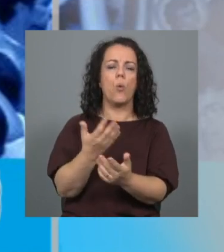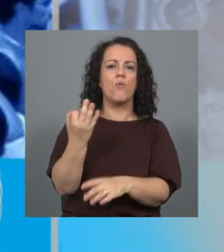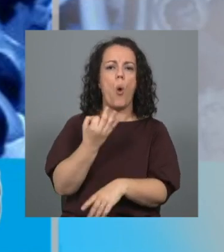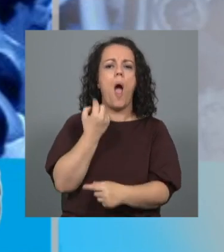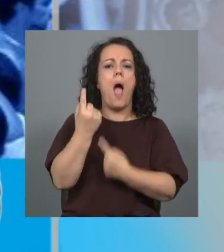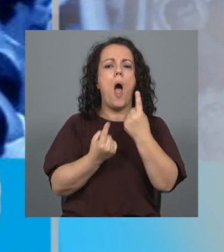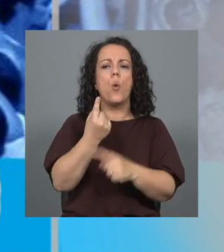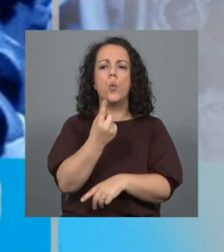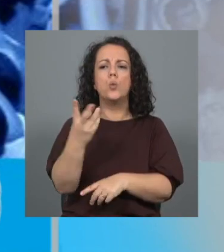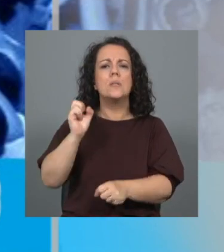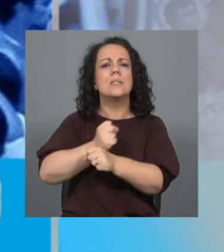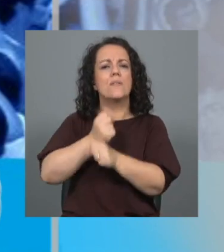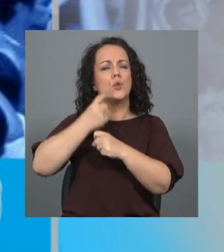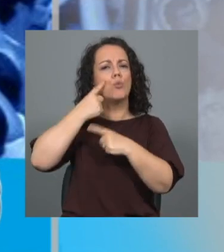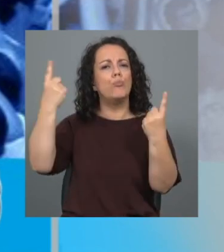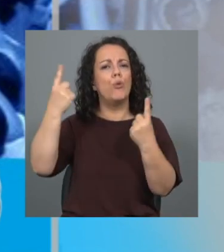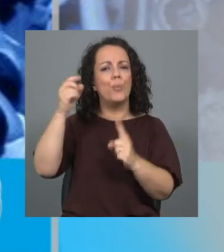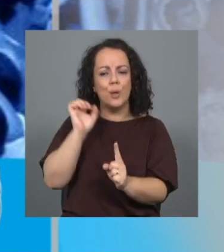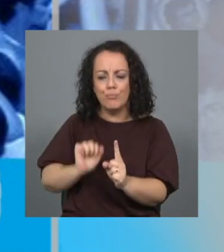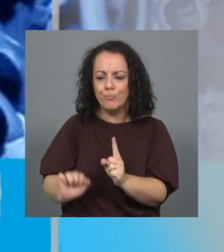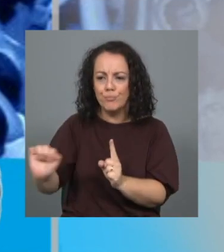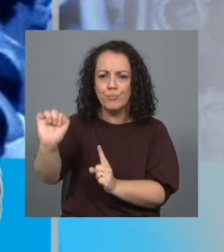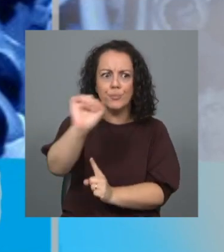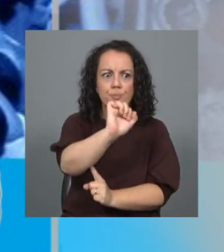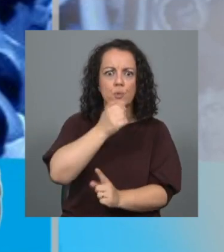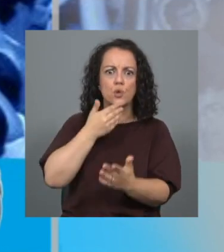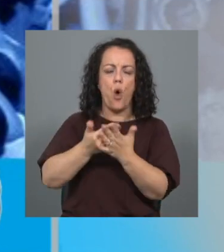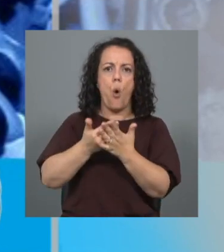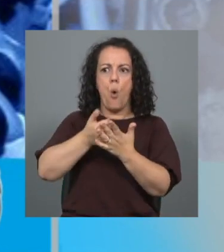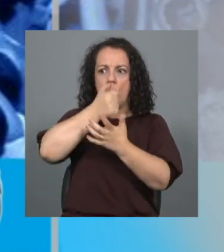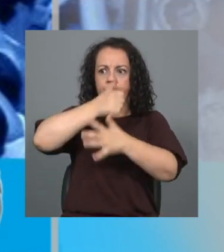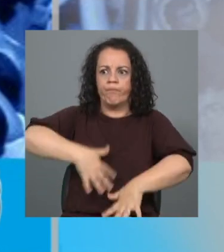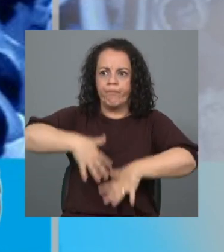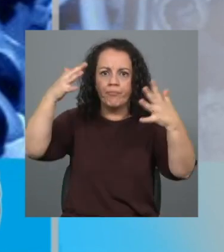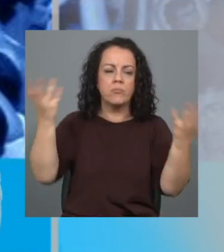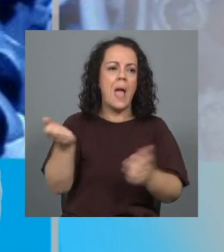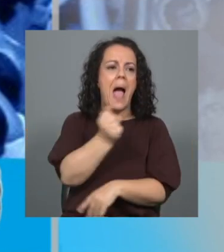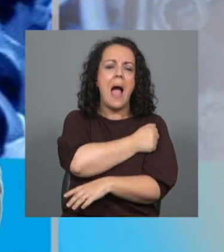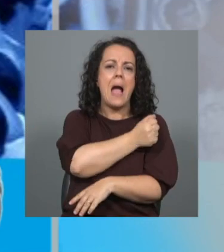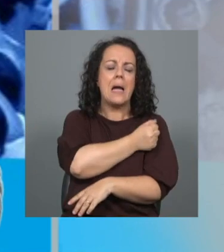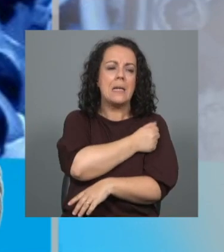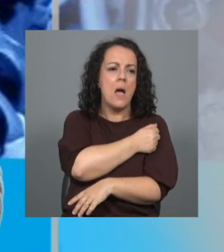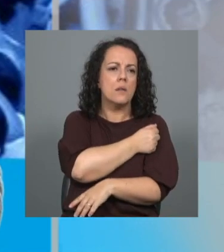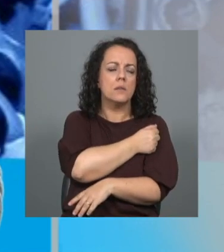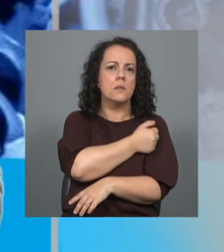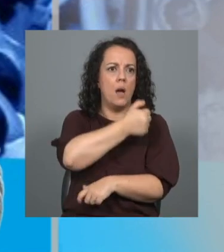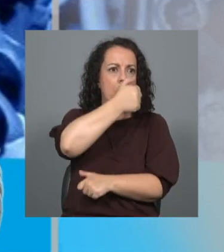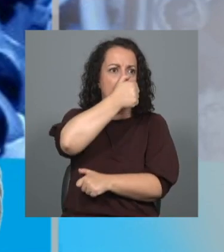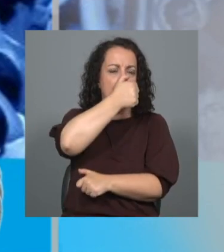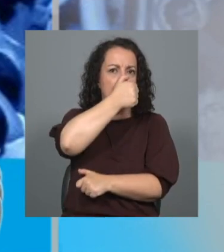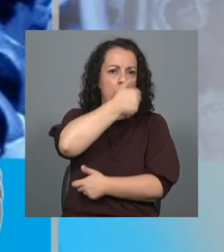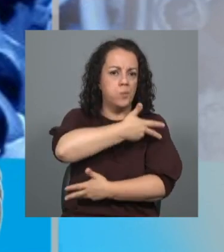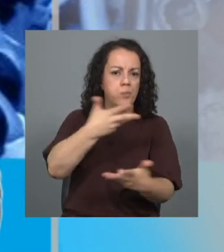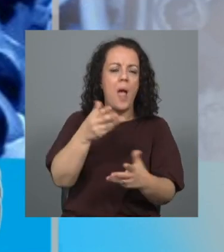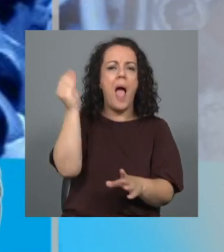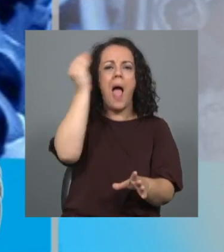serviços públicos, colocou pressão sobre o parque habitacional. O